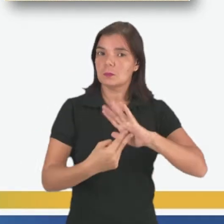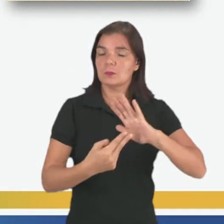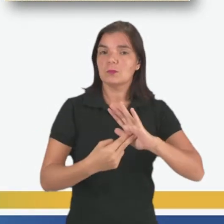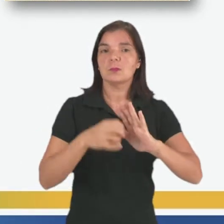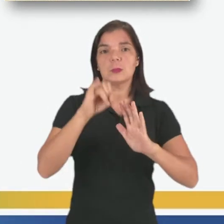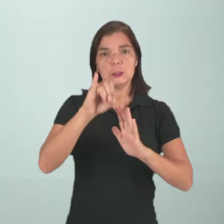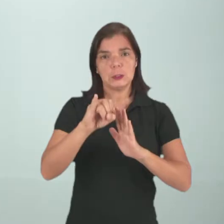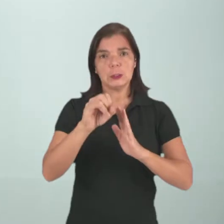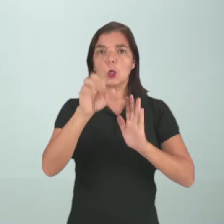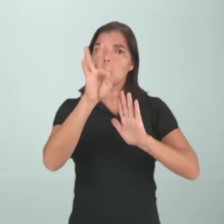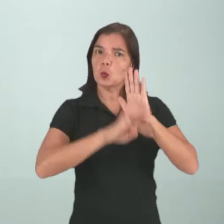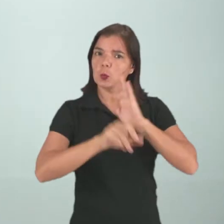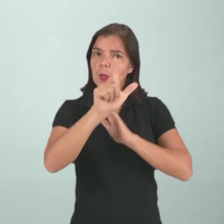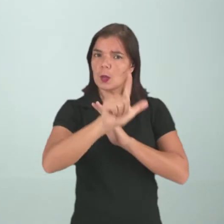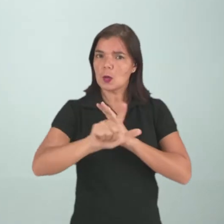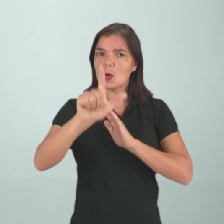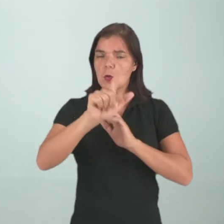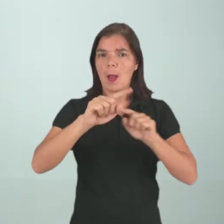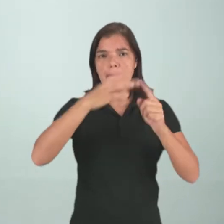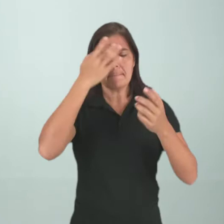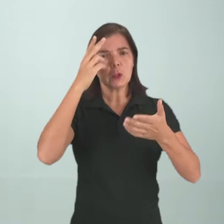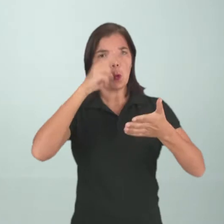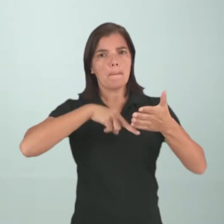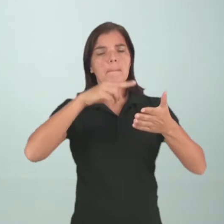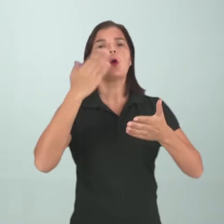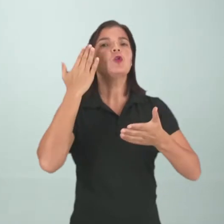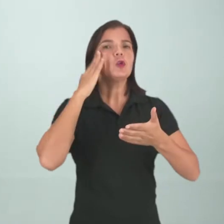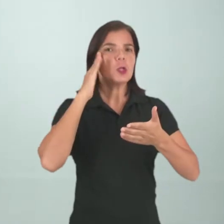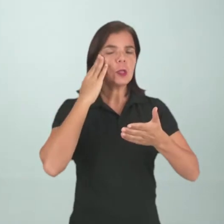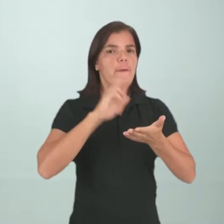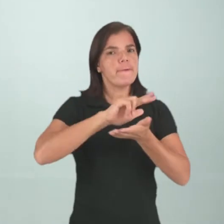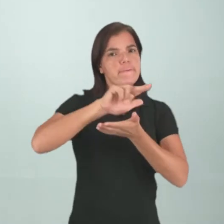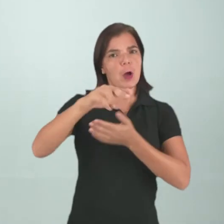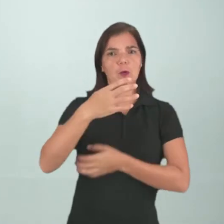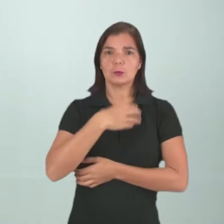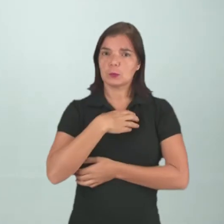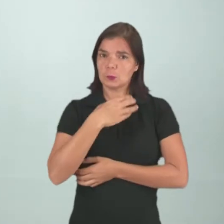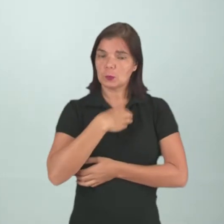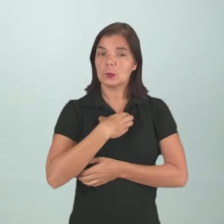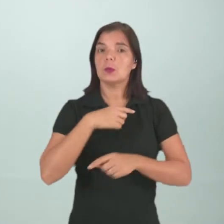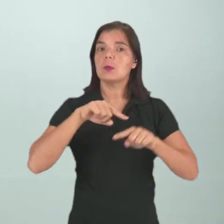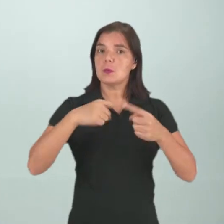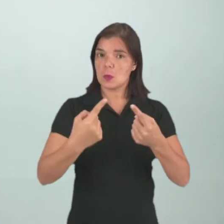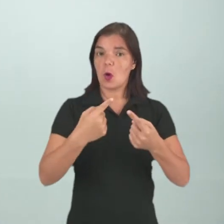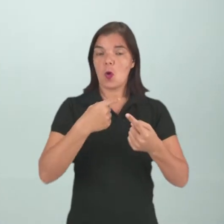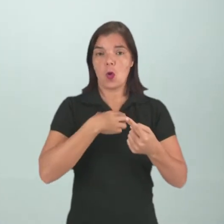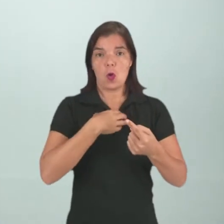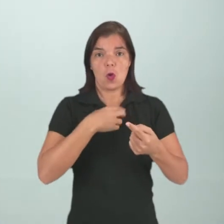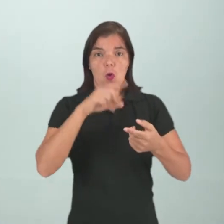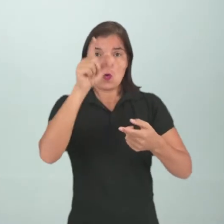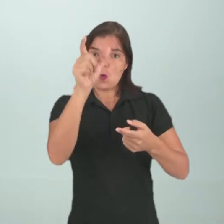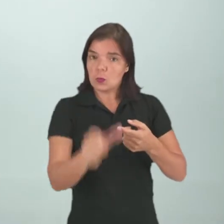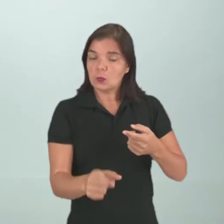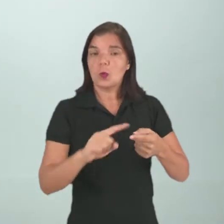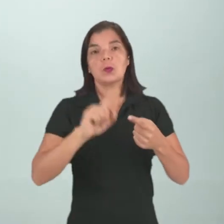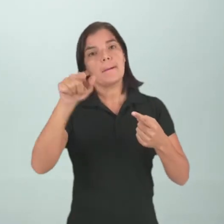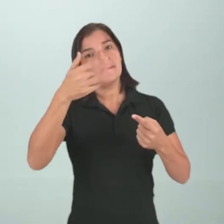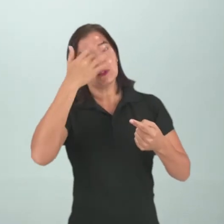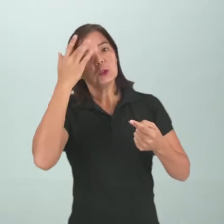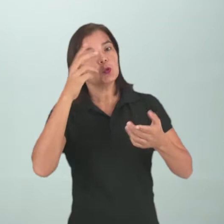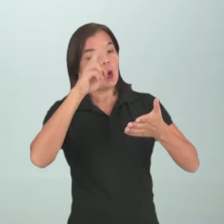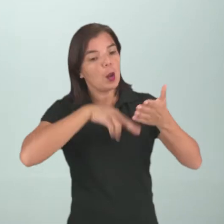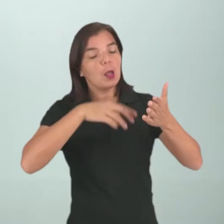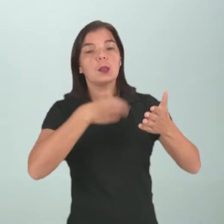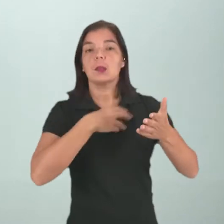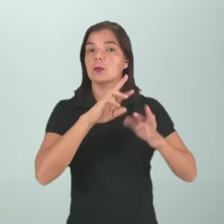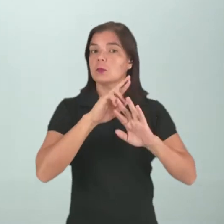se lá no texto literário o leitor pode interpretar de várias formas, então eu interpreto de uma forma, outra pessoa